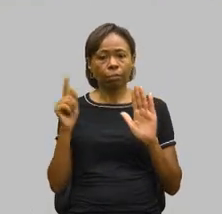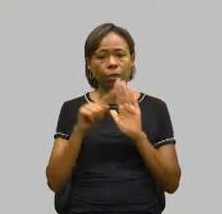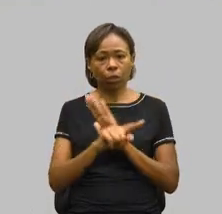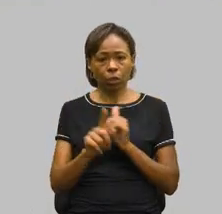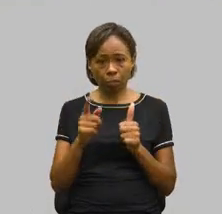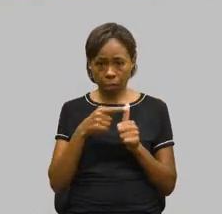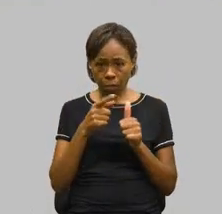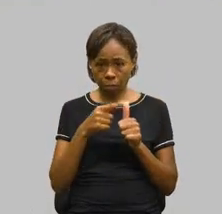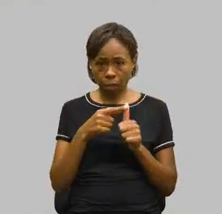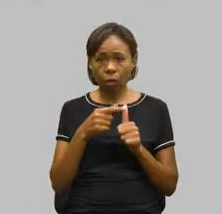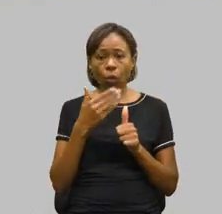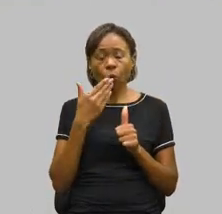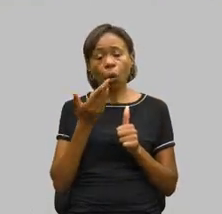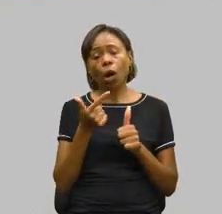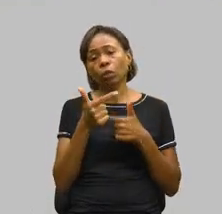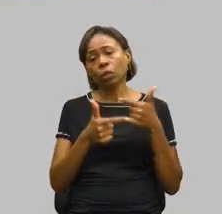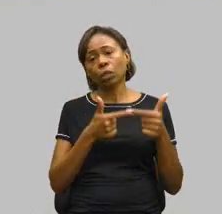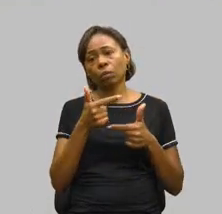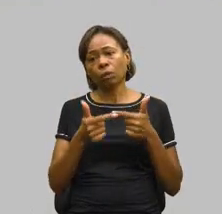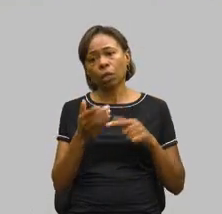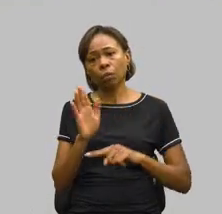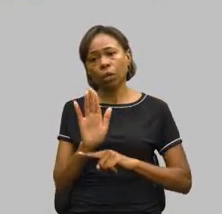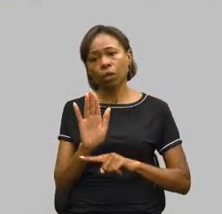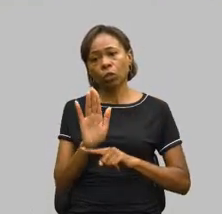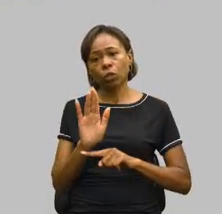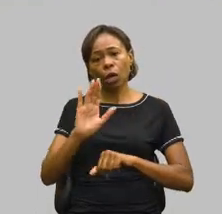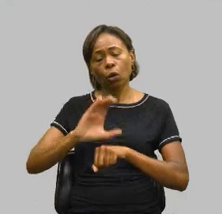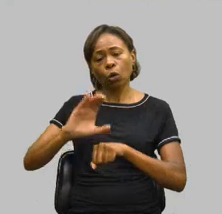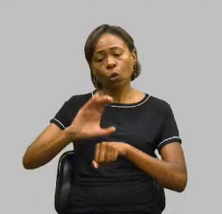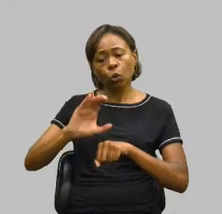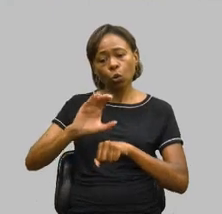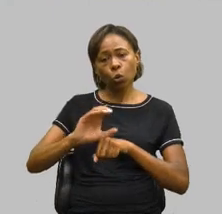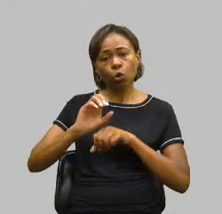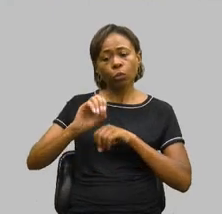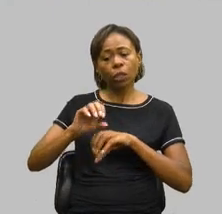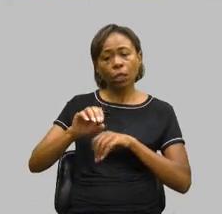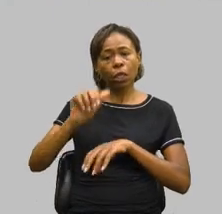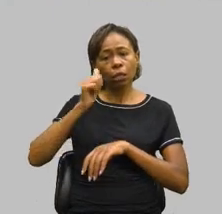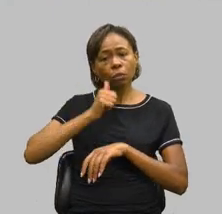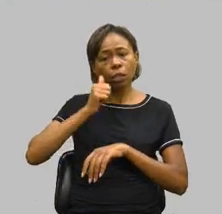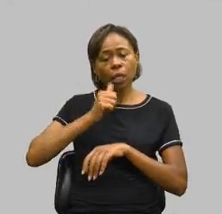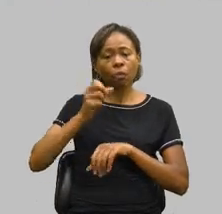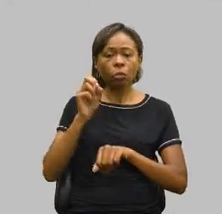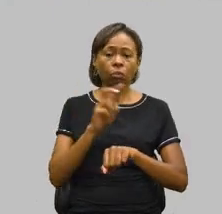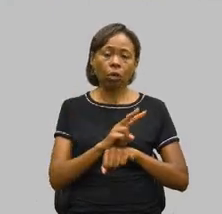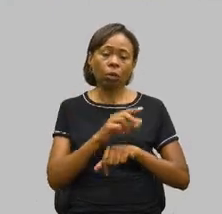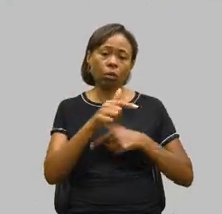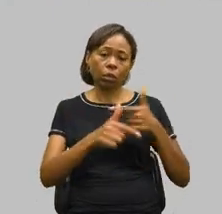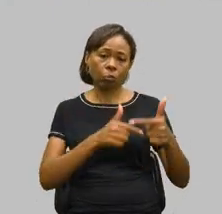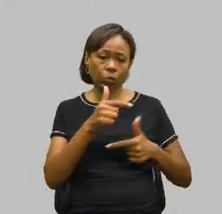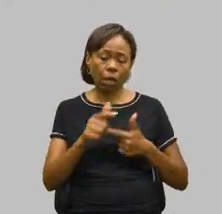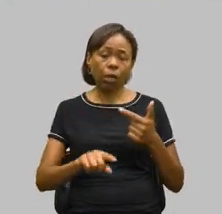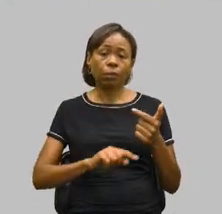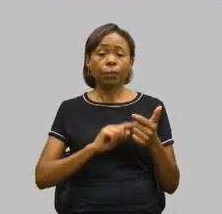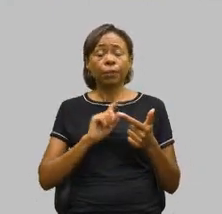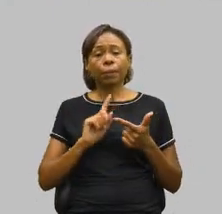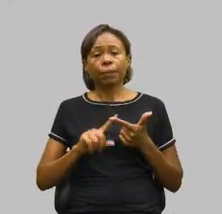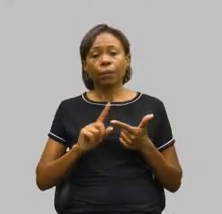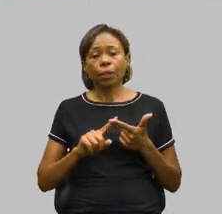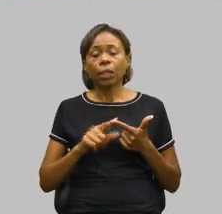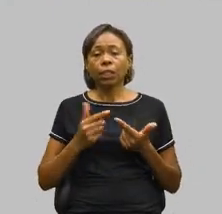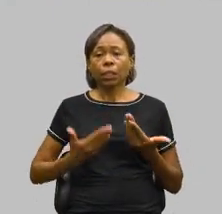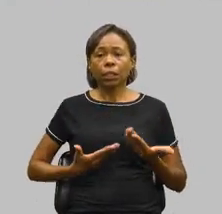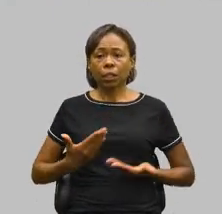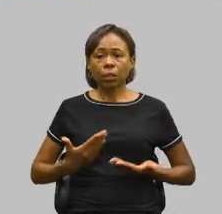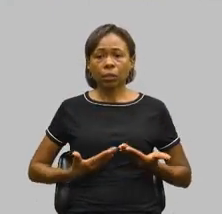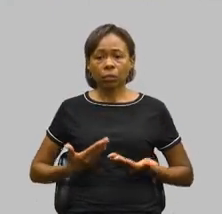o trabalho vem sendo realizado para ampliar as capacitações de mulheres para garantir o acesso ao trabalho em relação aos serviços especializados de